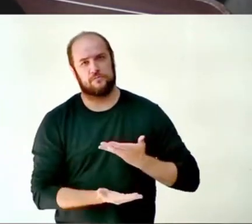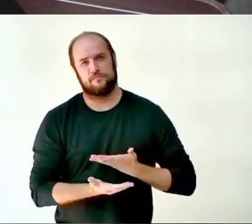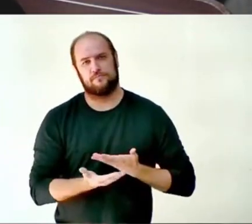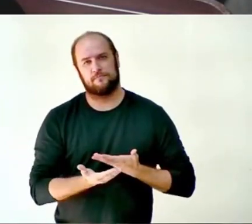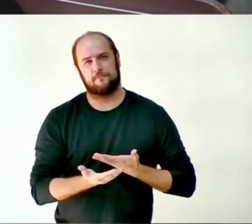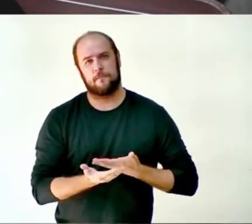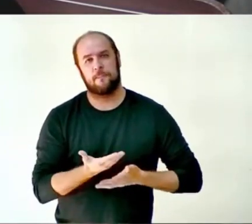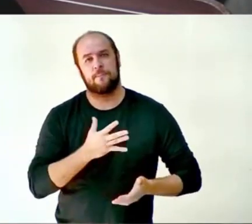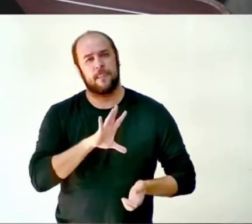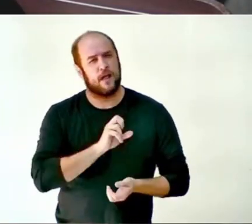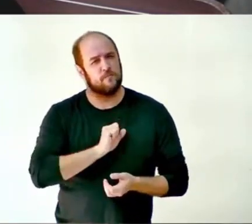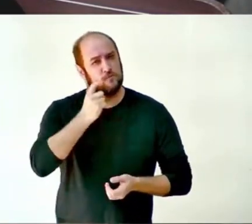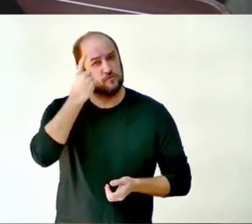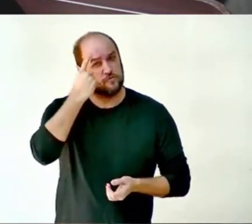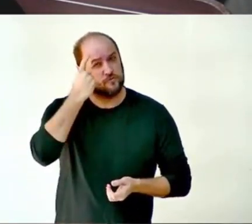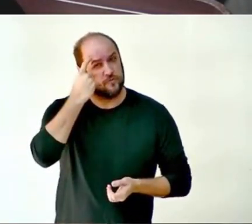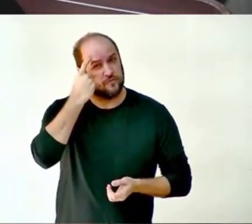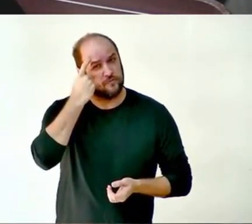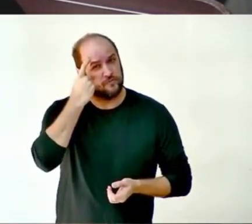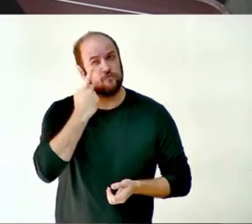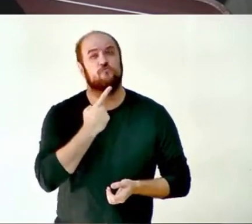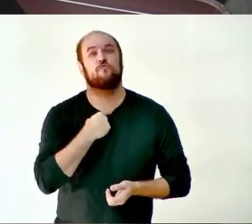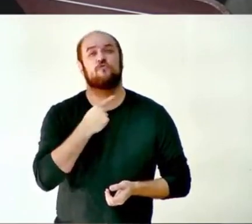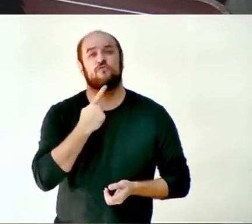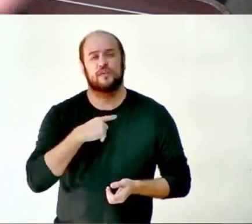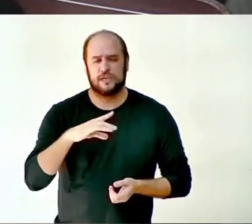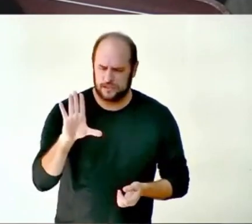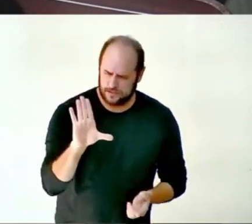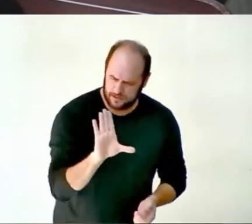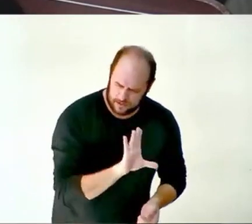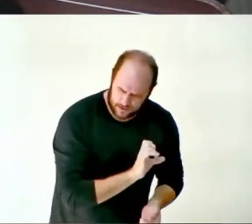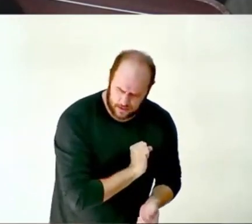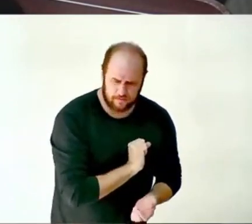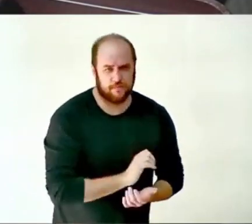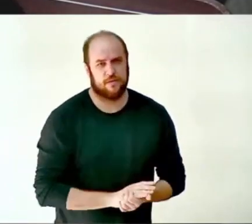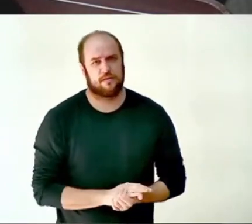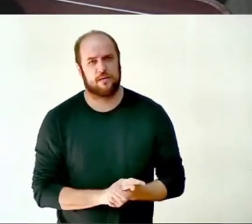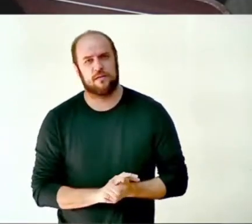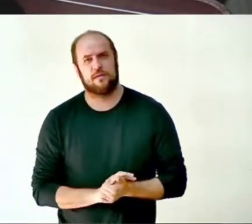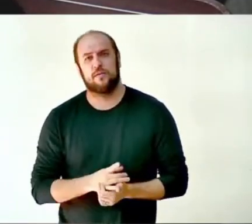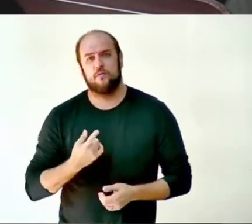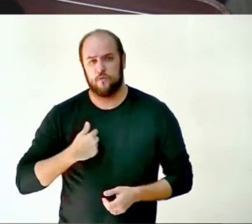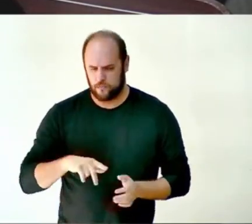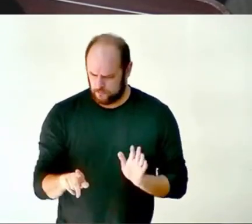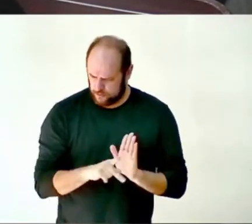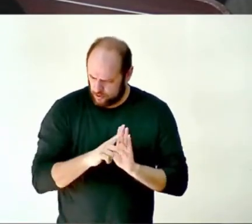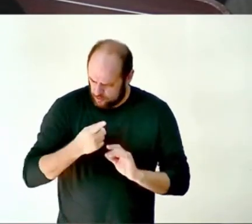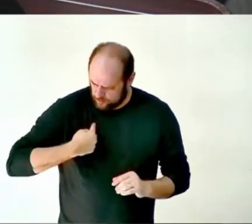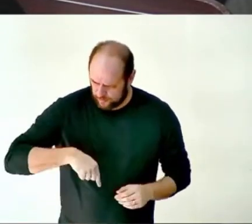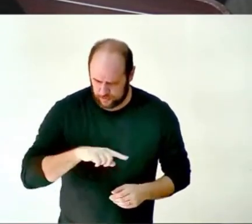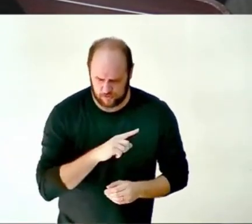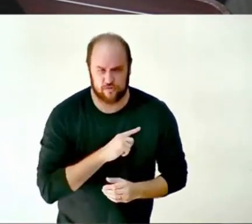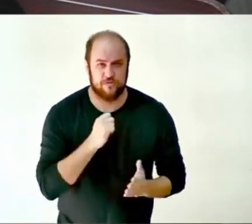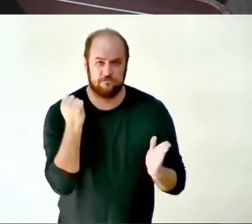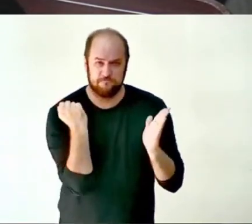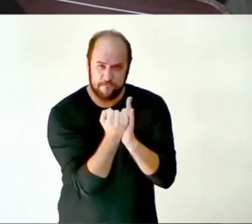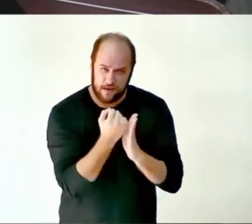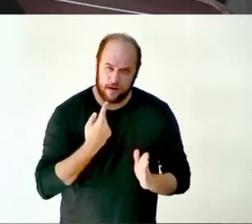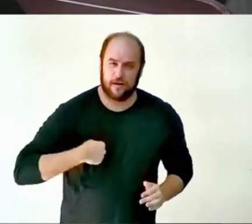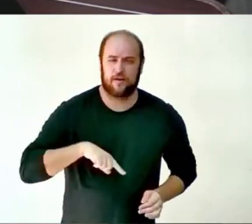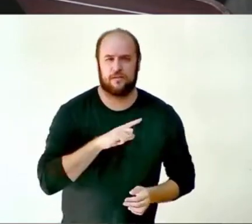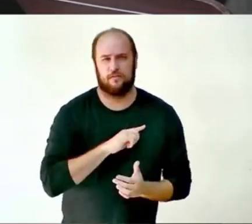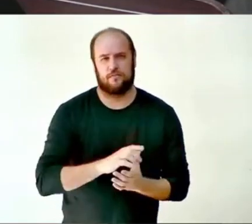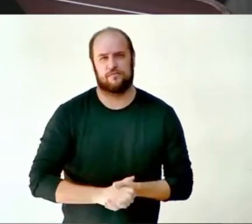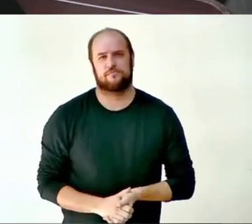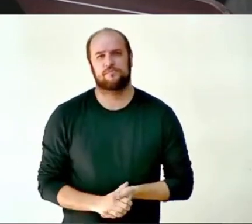de amar, na intenção de amar. Isso nós somos, isso nos define, isso nos caracteriza. Se